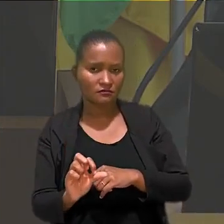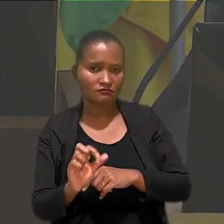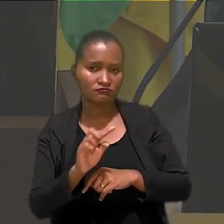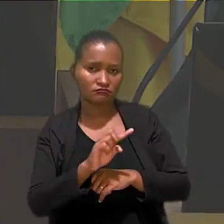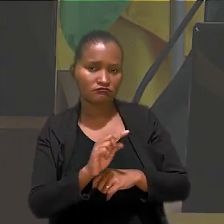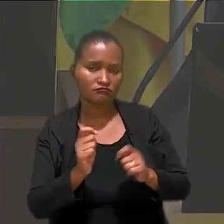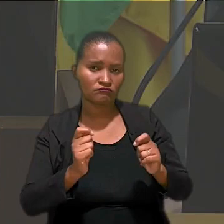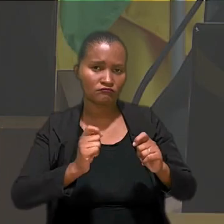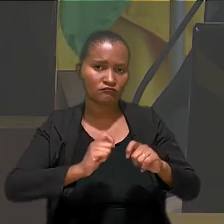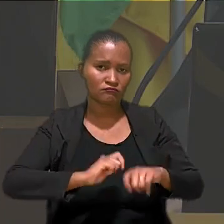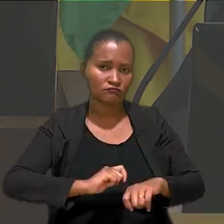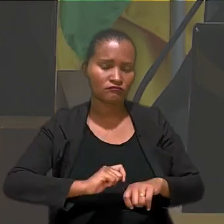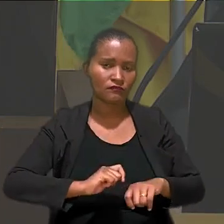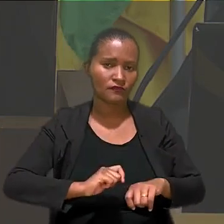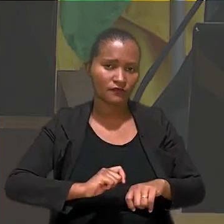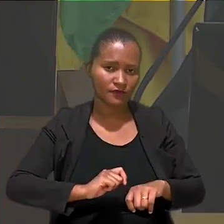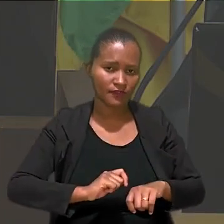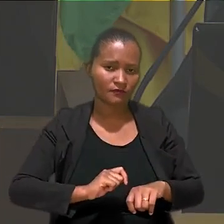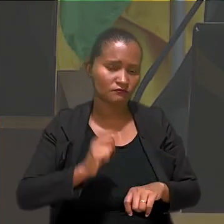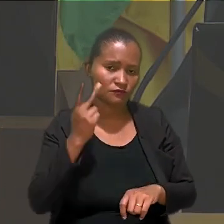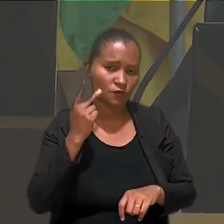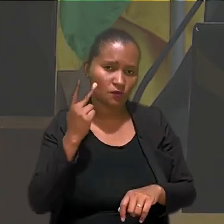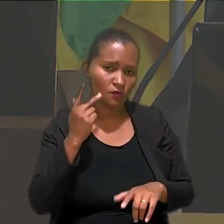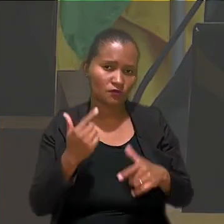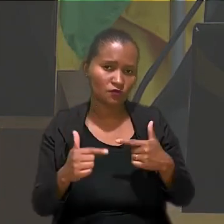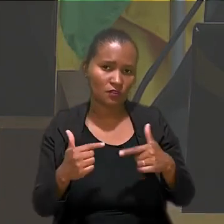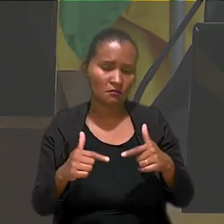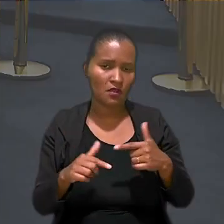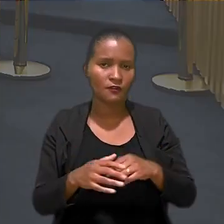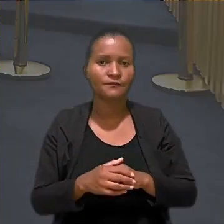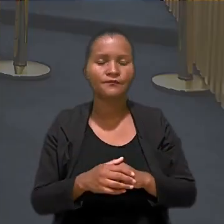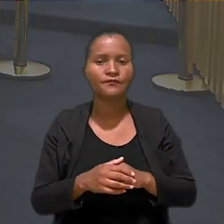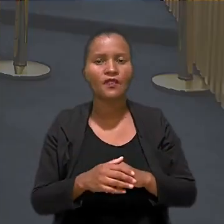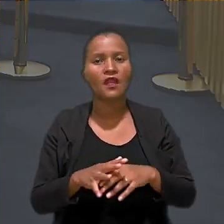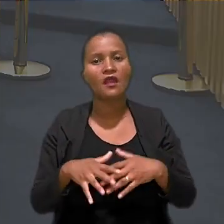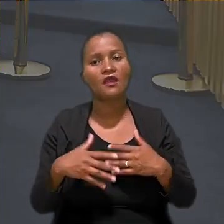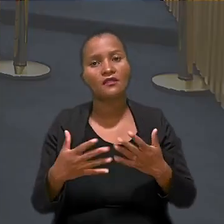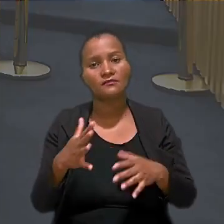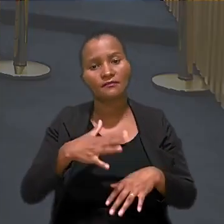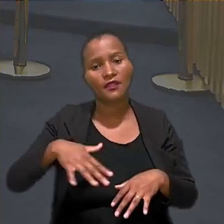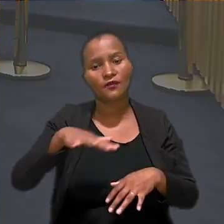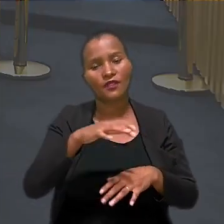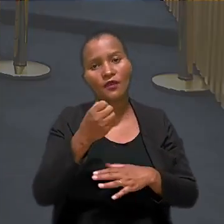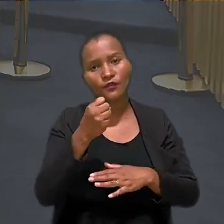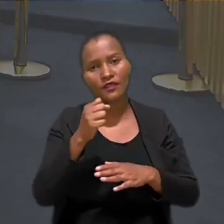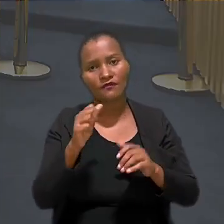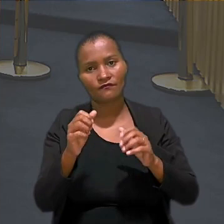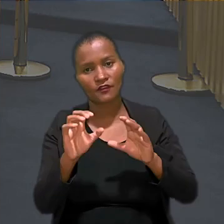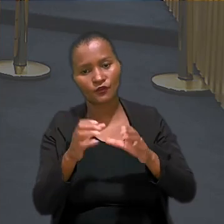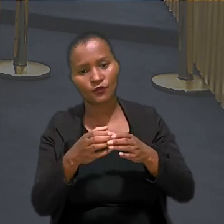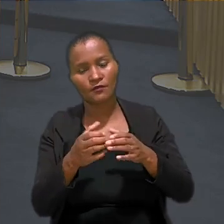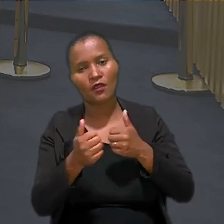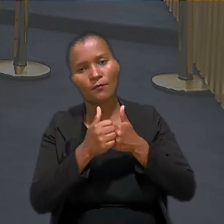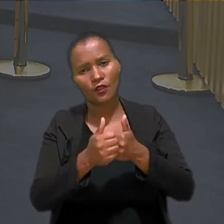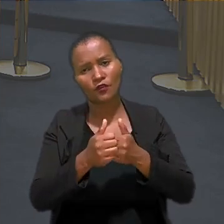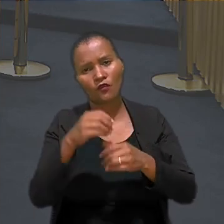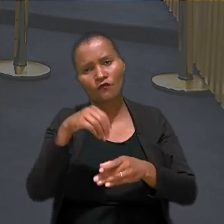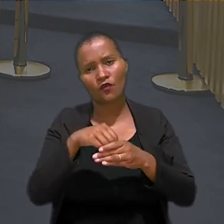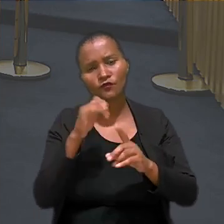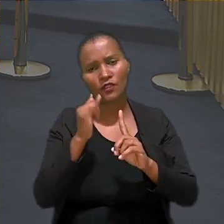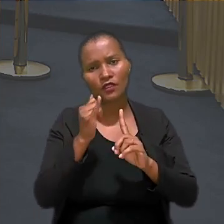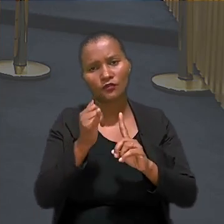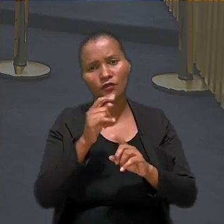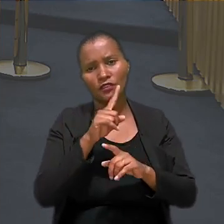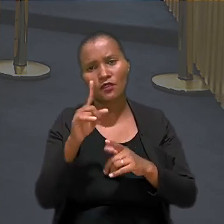dava condições normais de trabalho. Assim, por maioria, a 8ª turma acompanhou o voto do